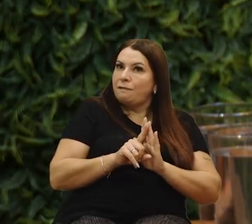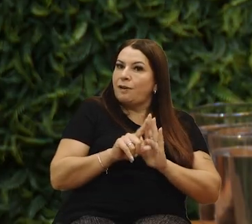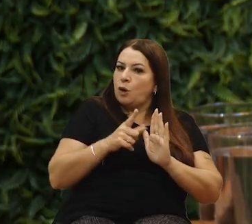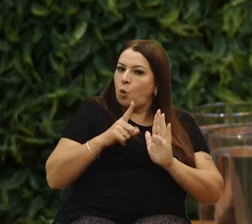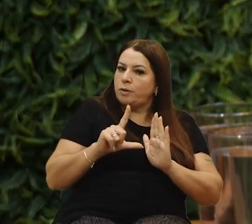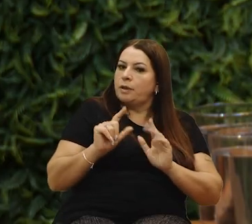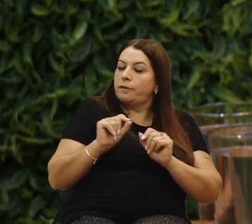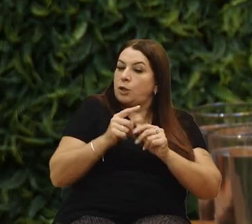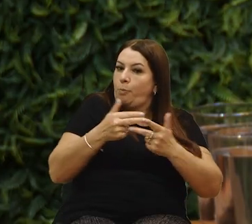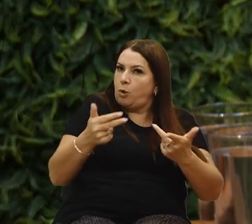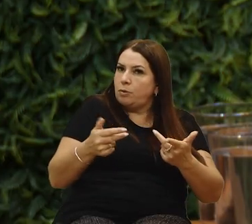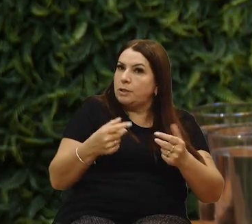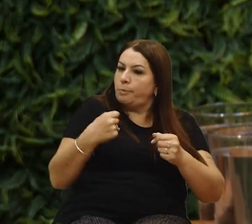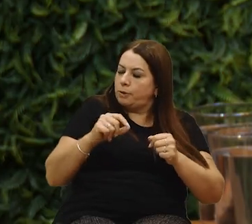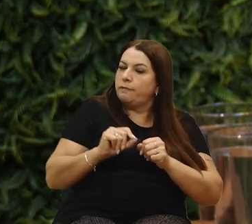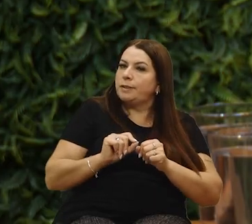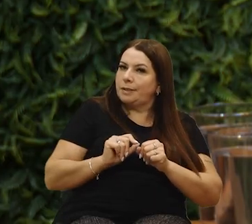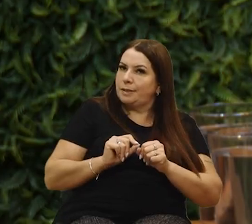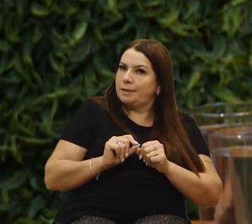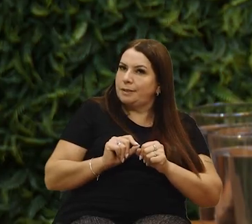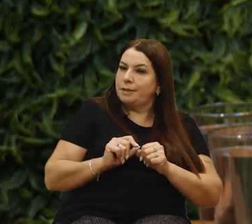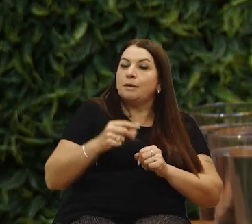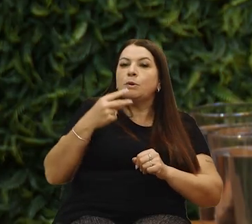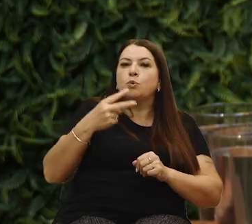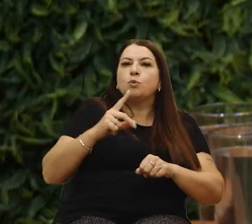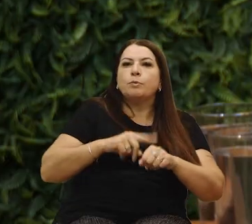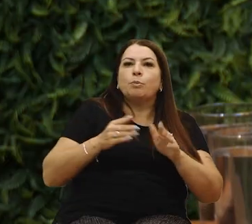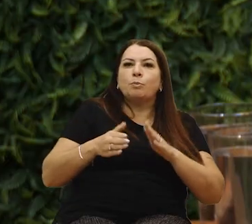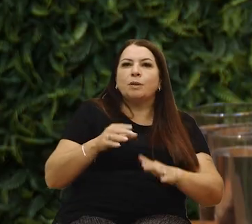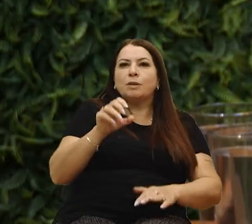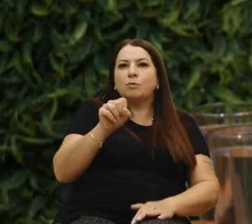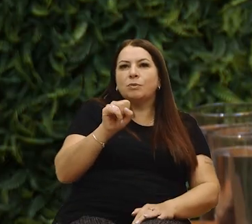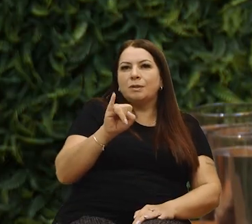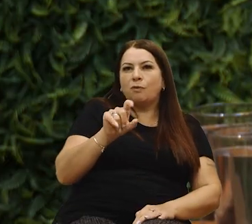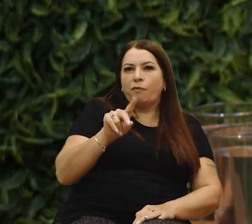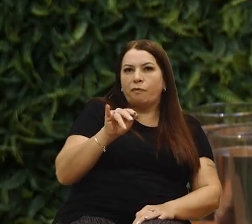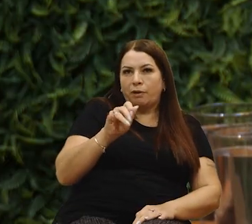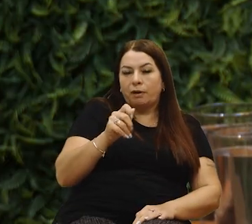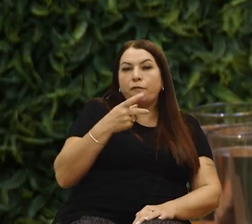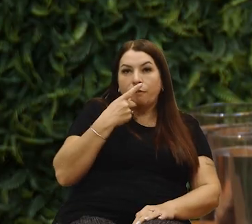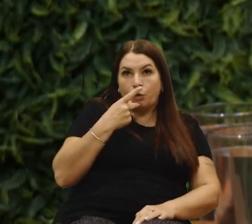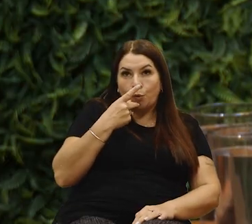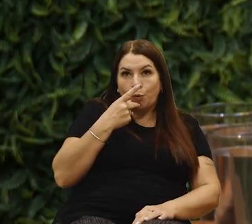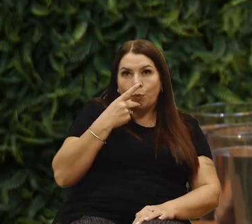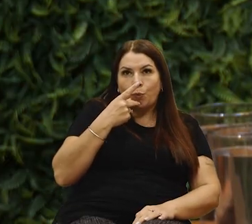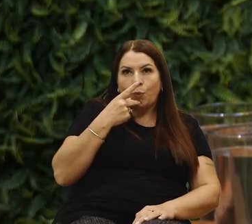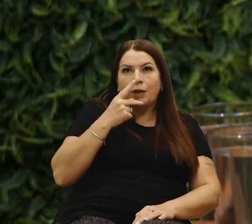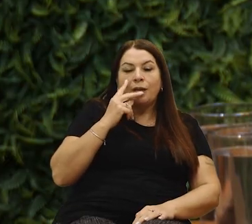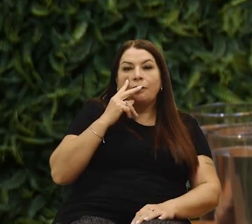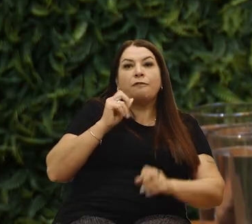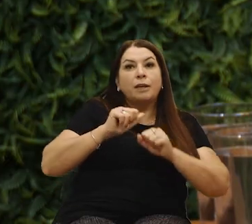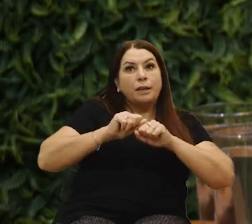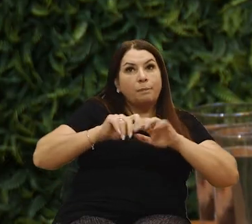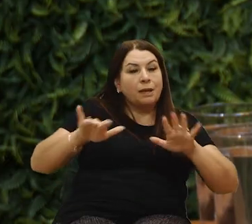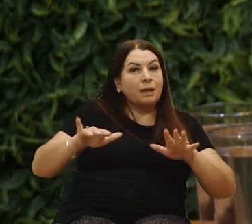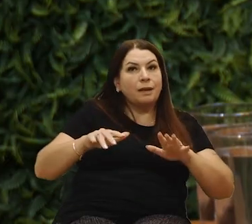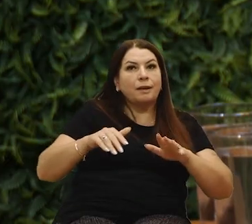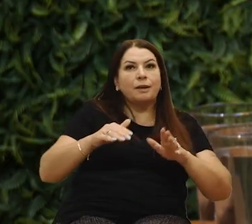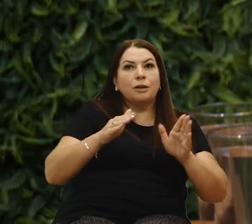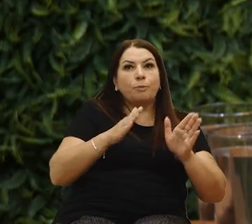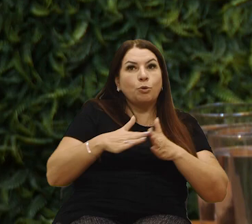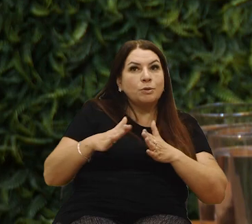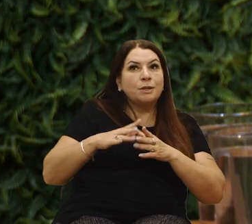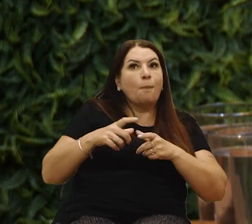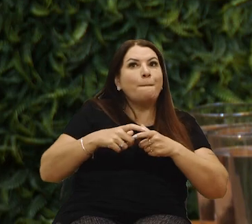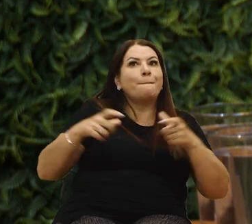eu preciso fazer. Só que no segundo momento, como a Silvana colocou muito bem, isso vai reverberar numa produção